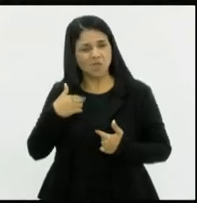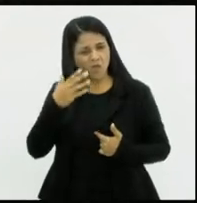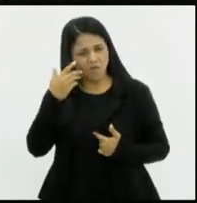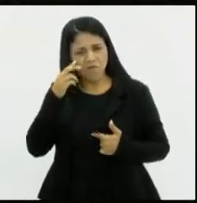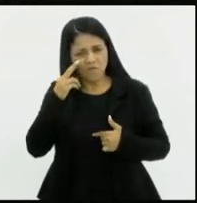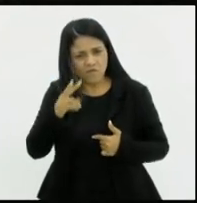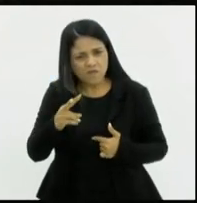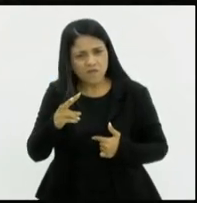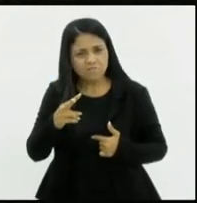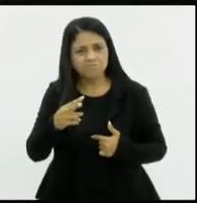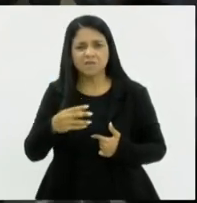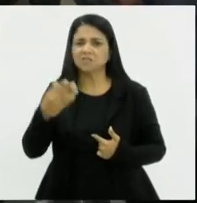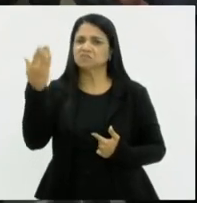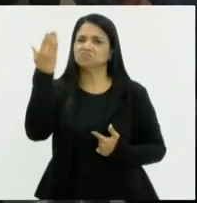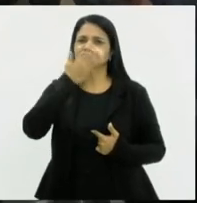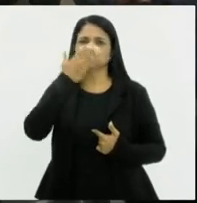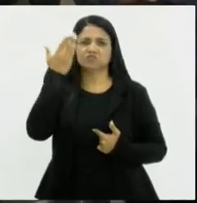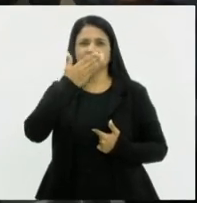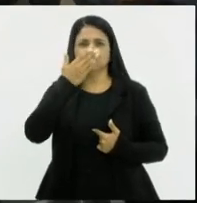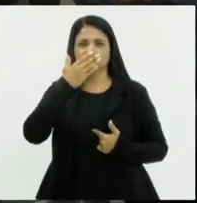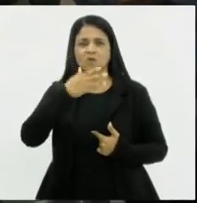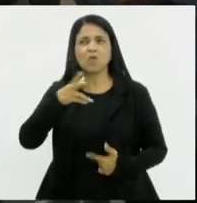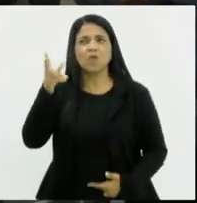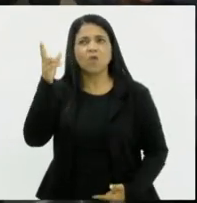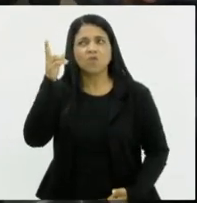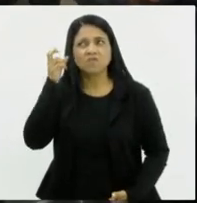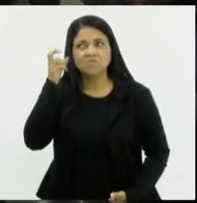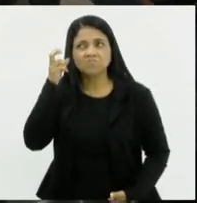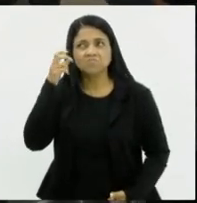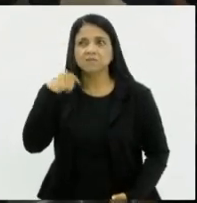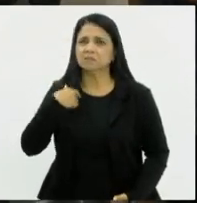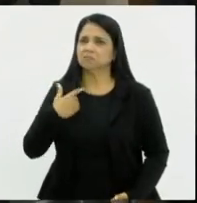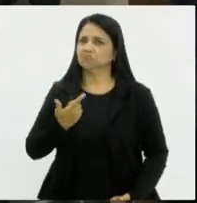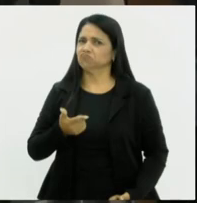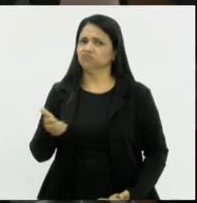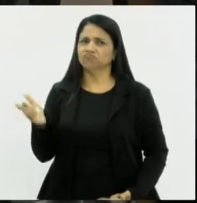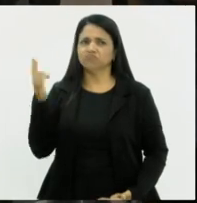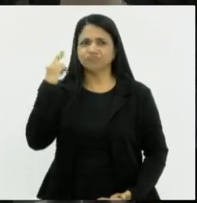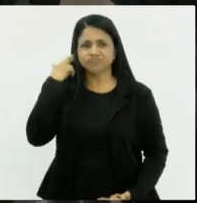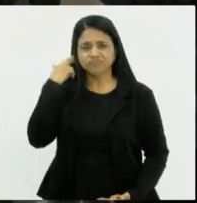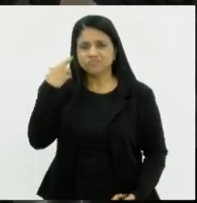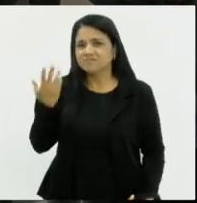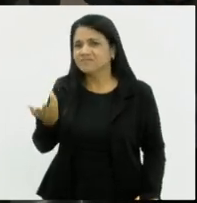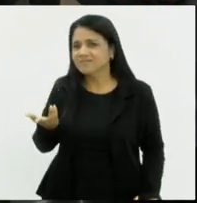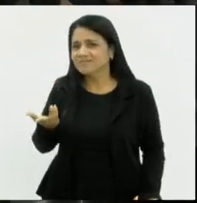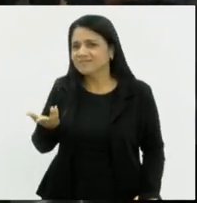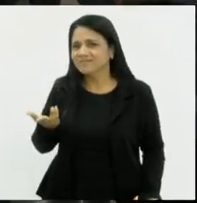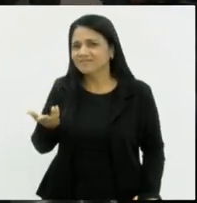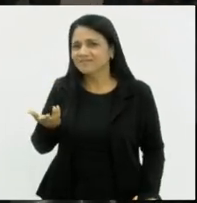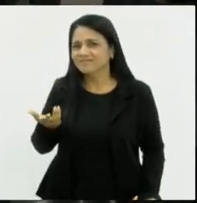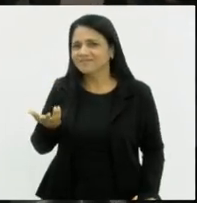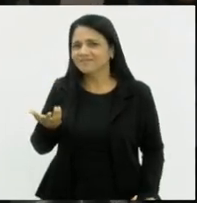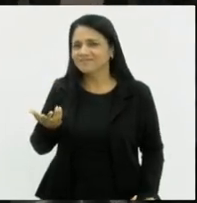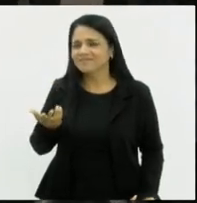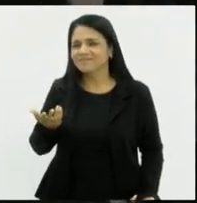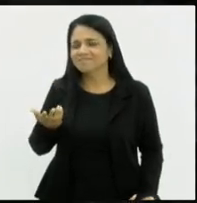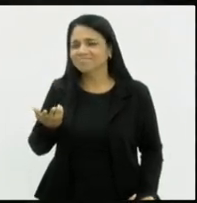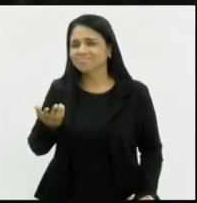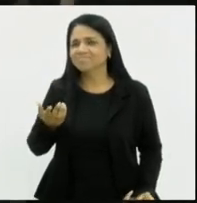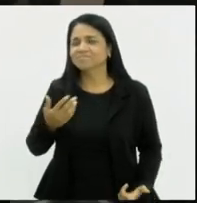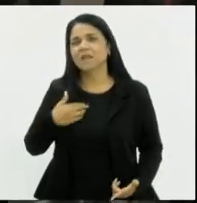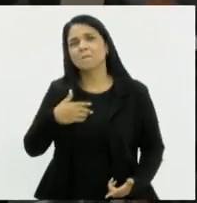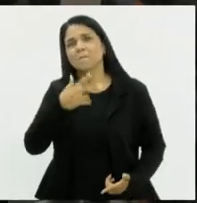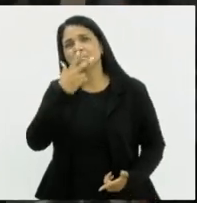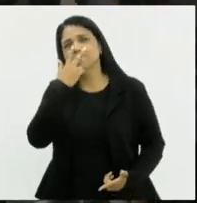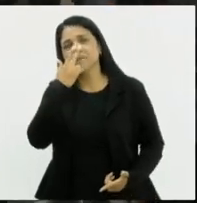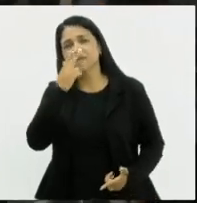tinha ouvidos e não ouvia. Foi como se eu finalmente